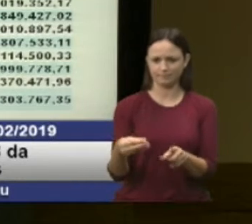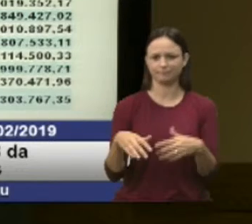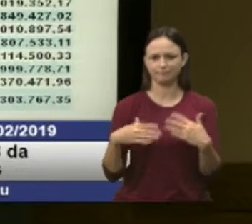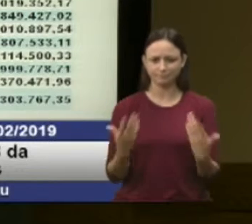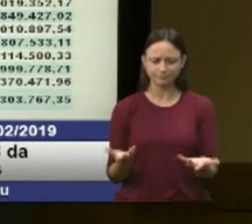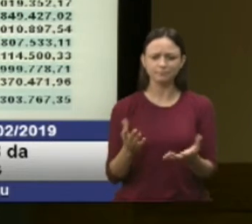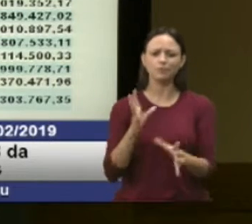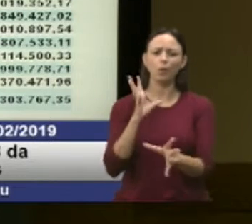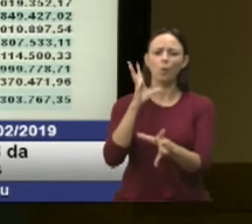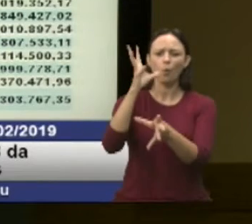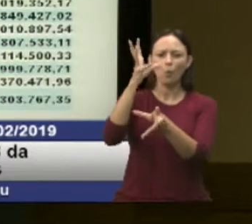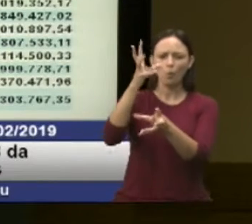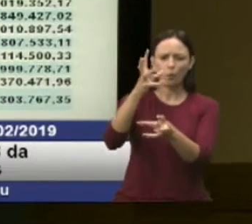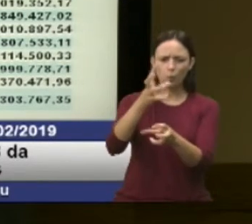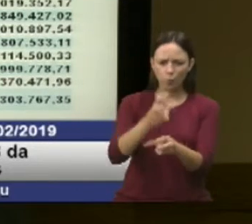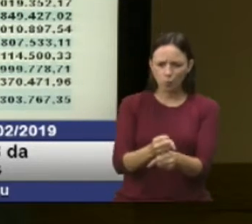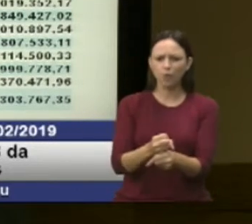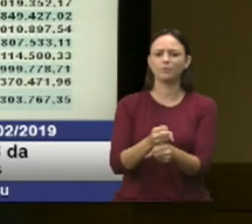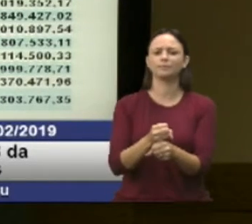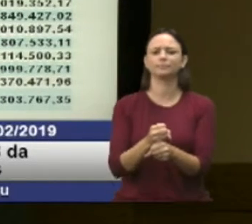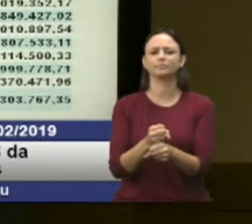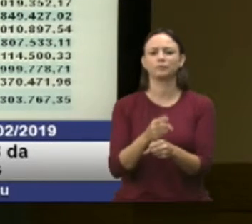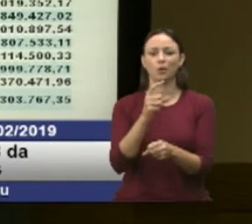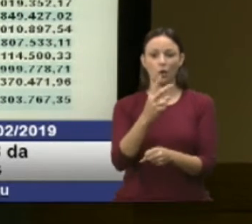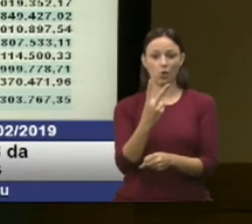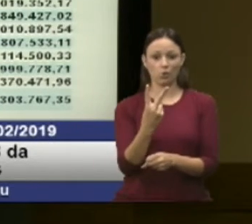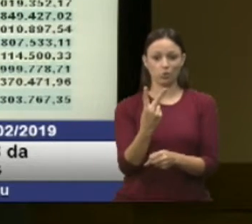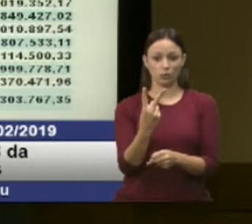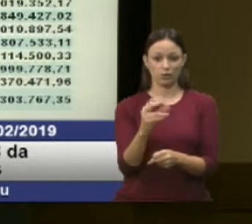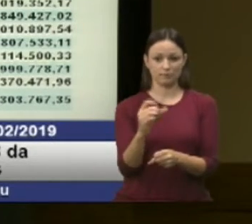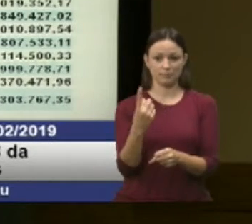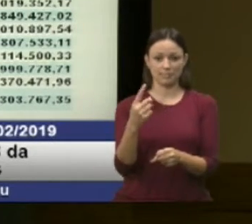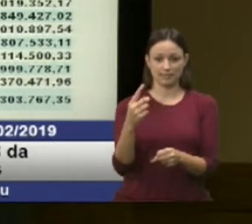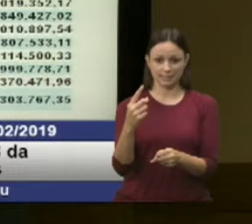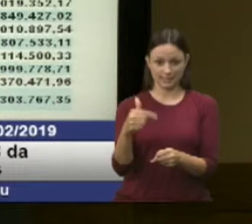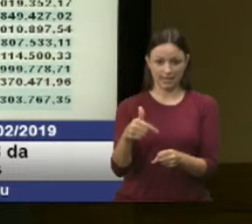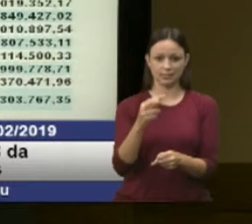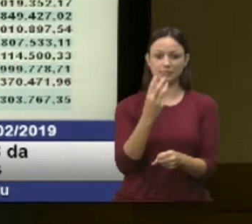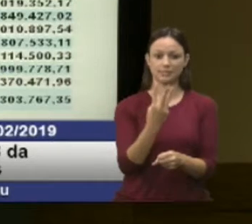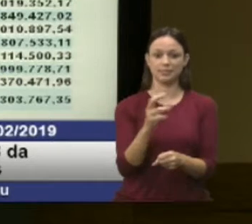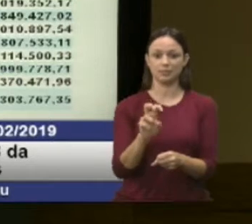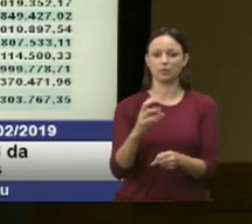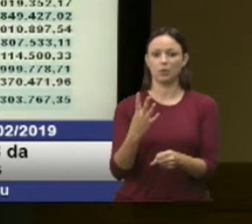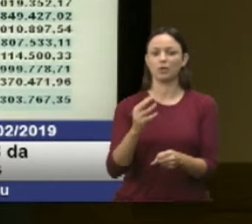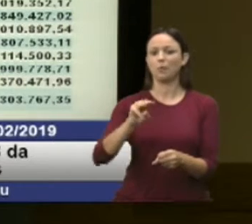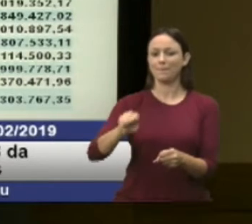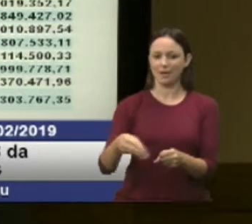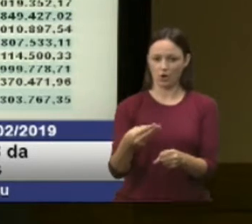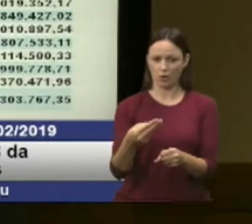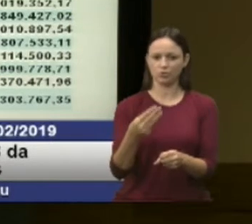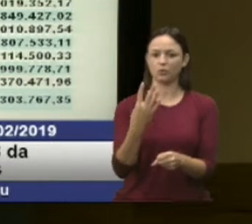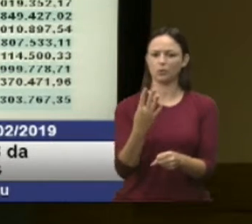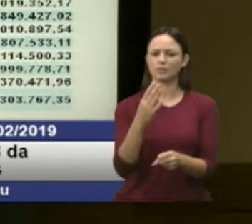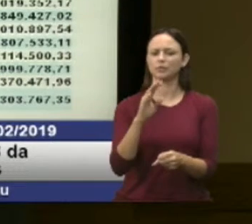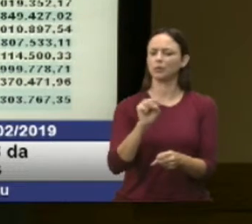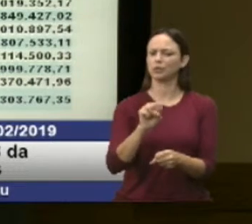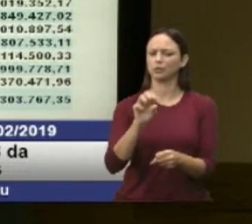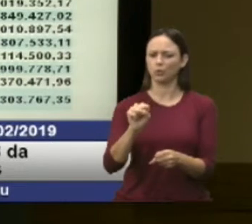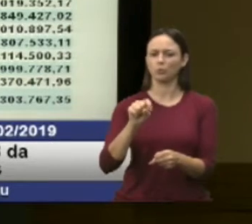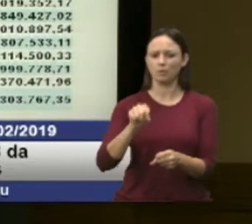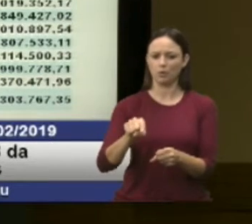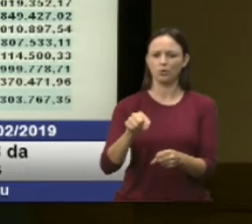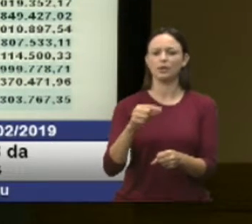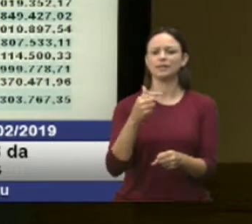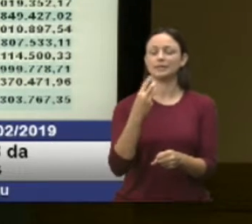Dando um total aí do ano de 2017, de 354 milhões, 488